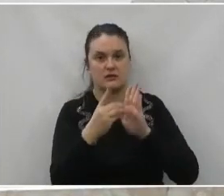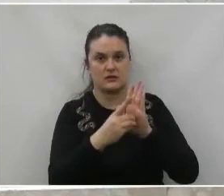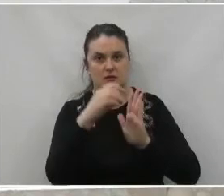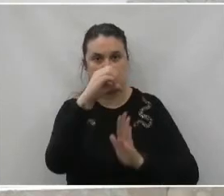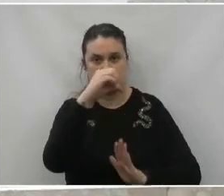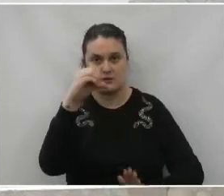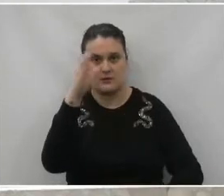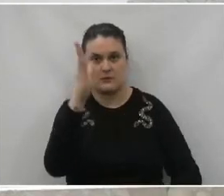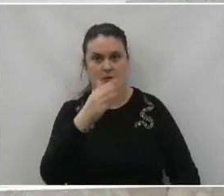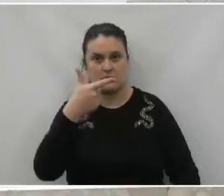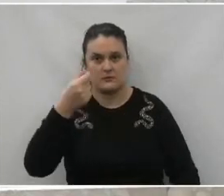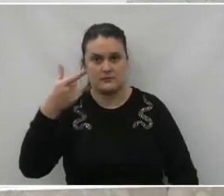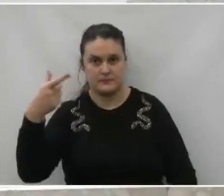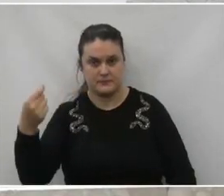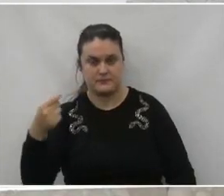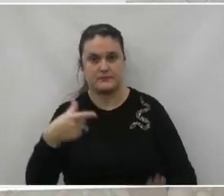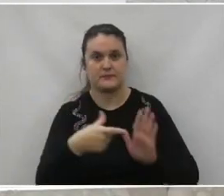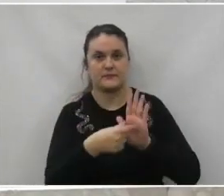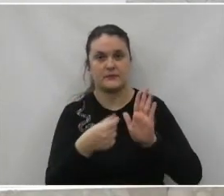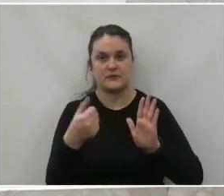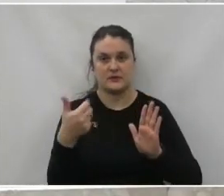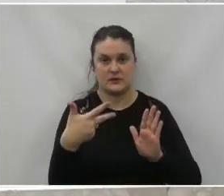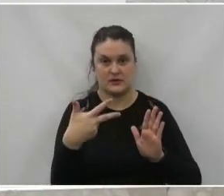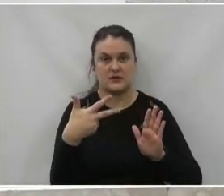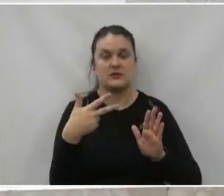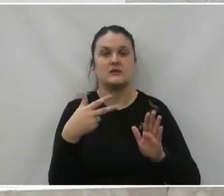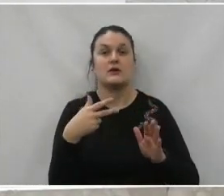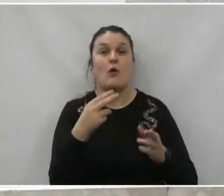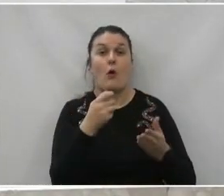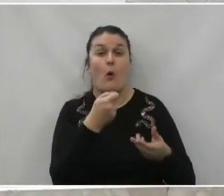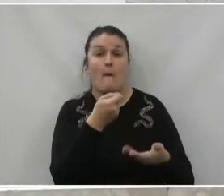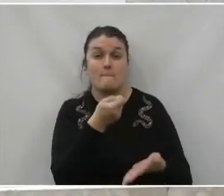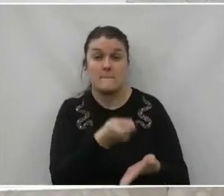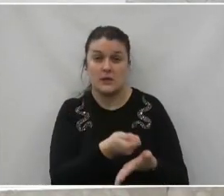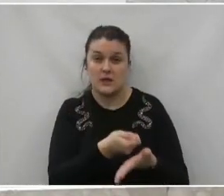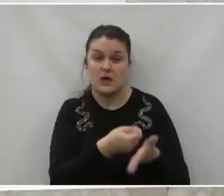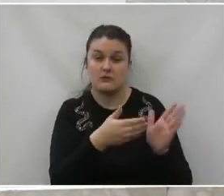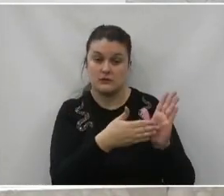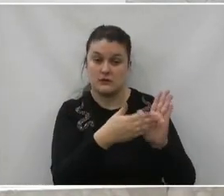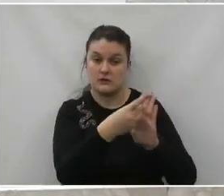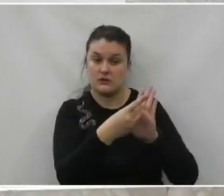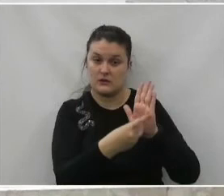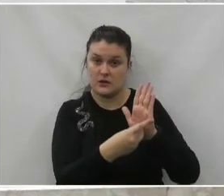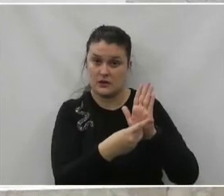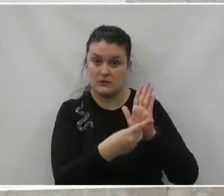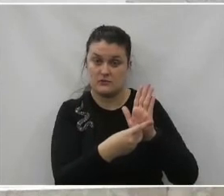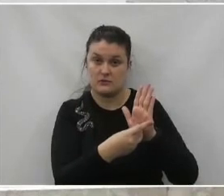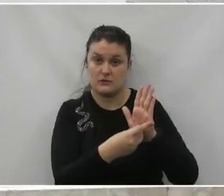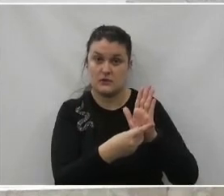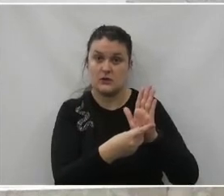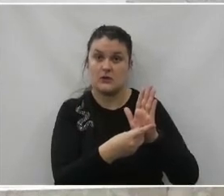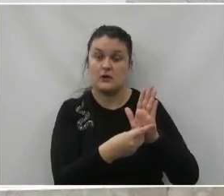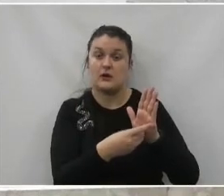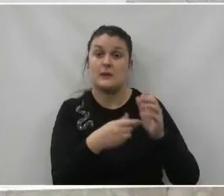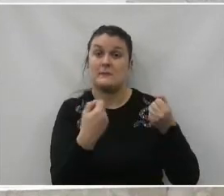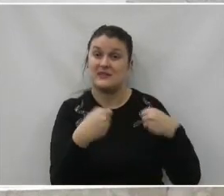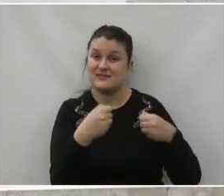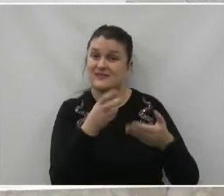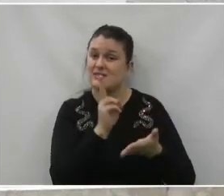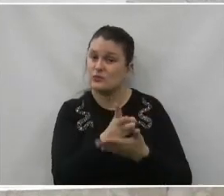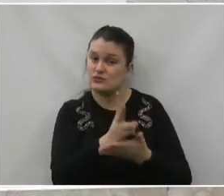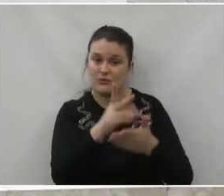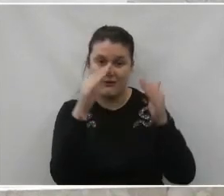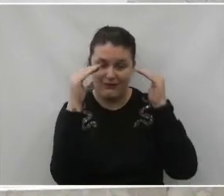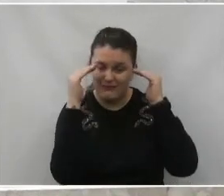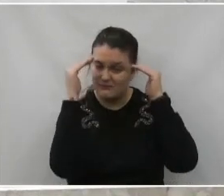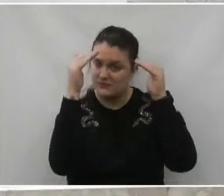99/2020. Artigo 13. As obrigações instituídas pelo presente decreto não isentam ou desobrigam qualquer